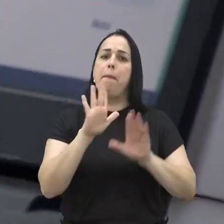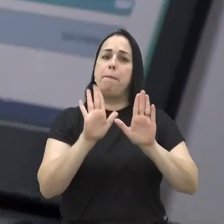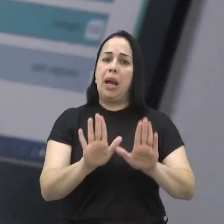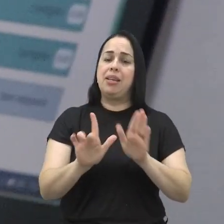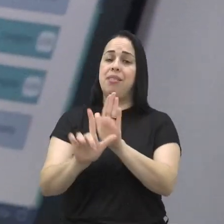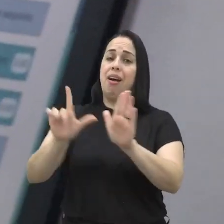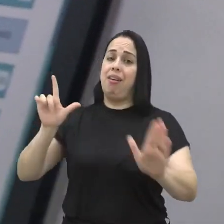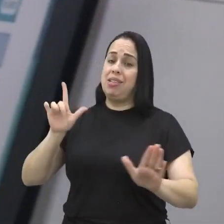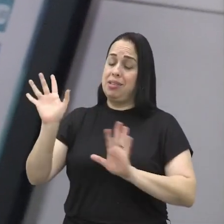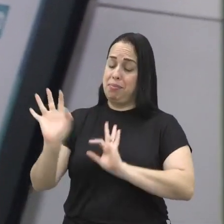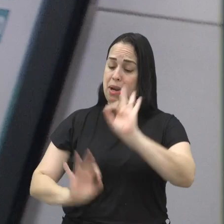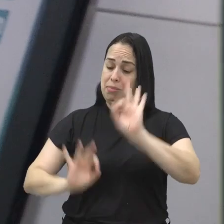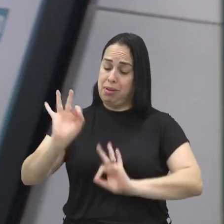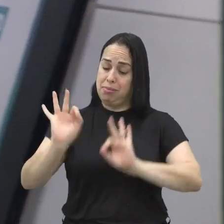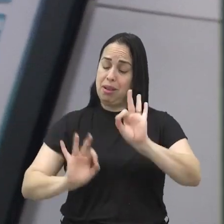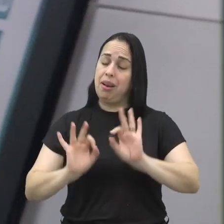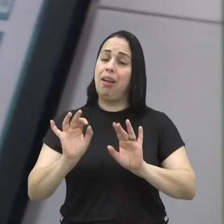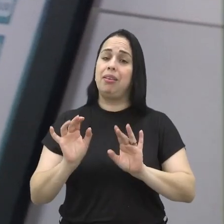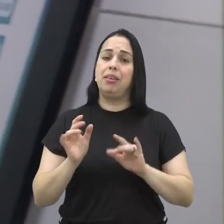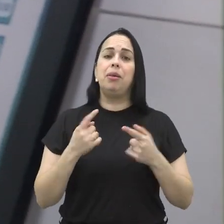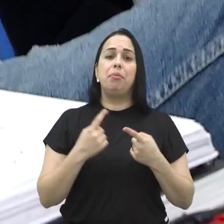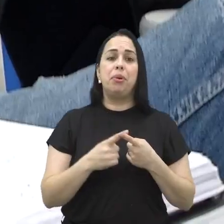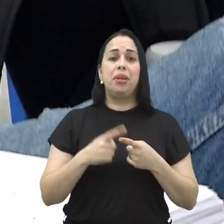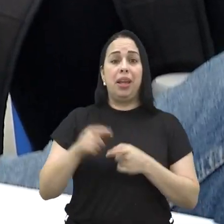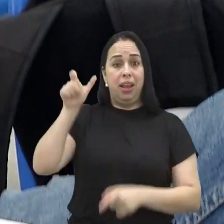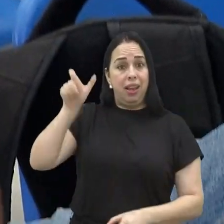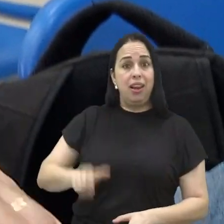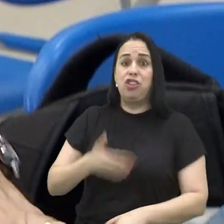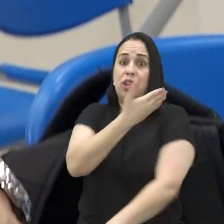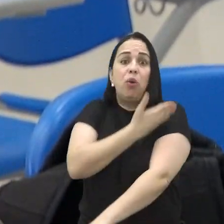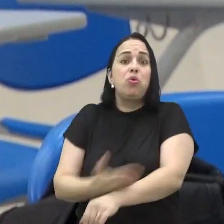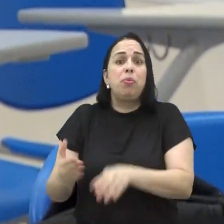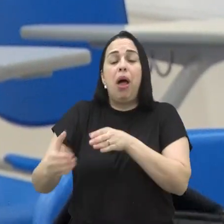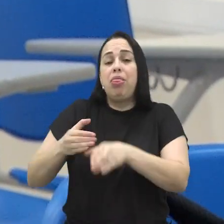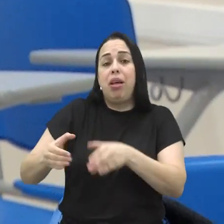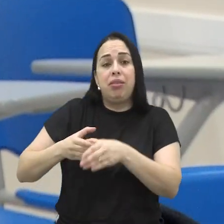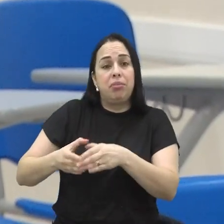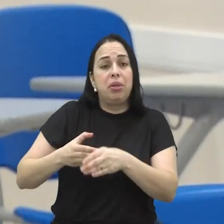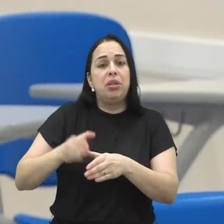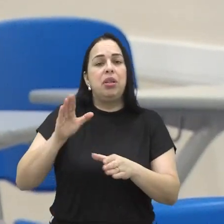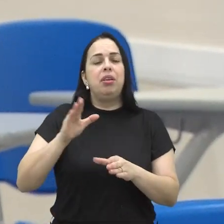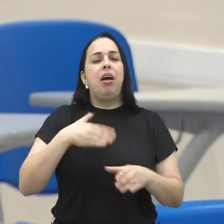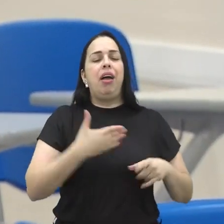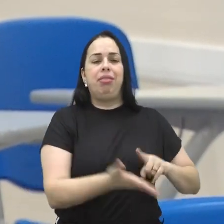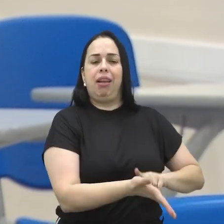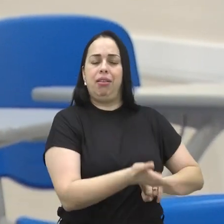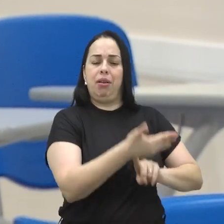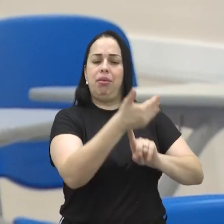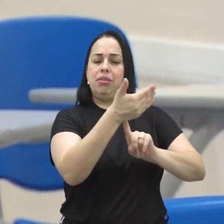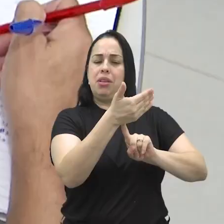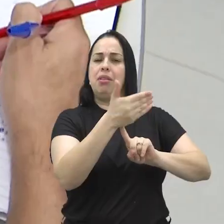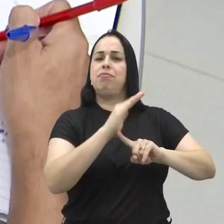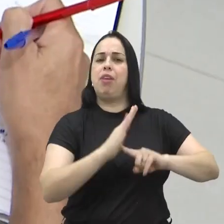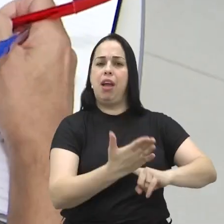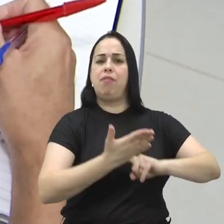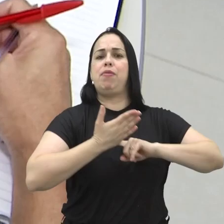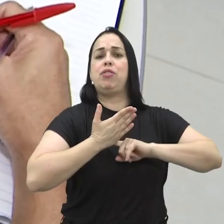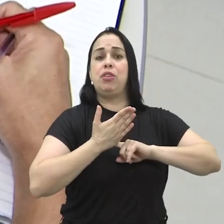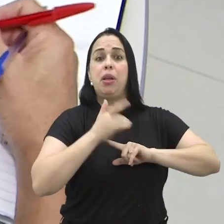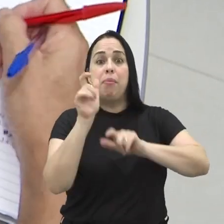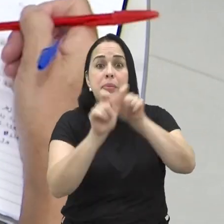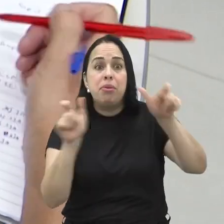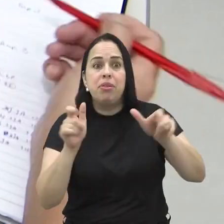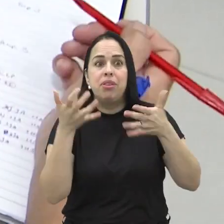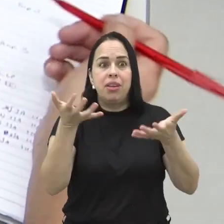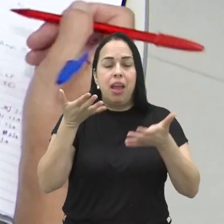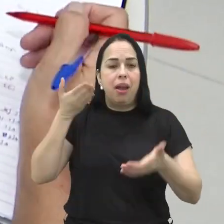mas destaca que precisa se preparar para essa mudança. Para o concurseiro, a adequação ao uso de tecnologias será